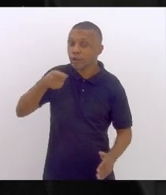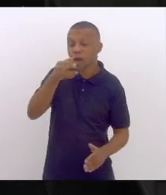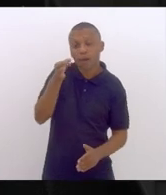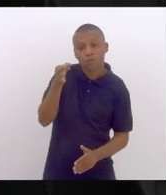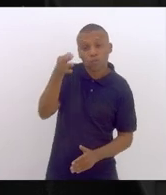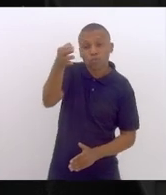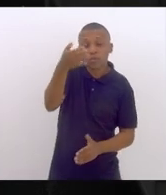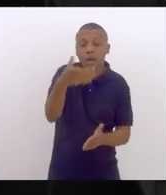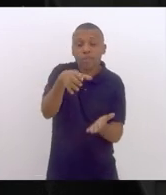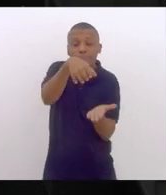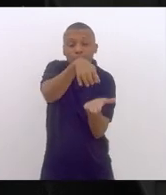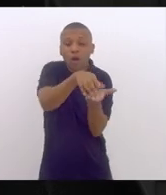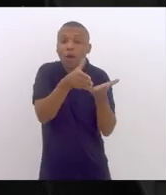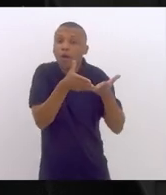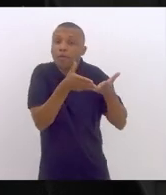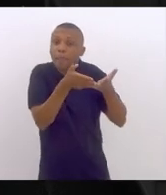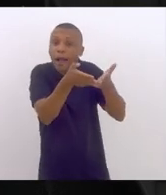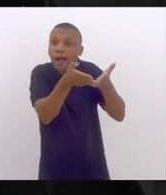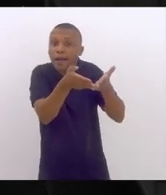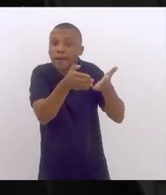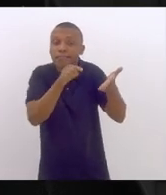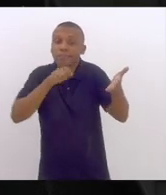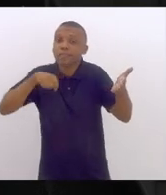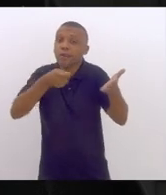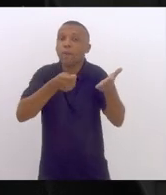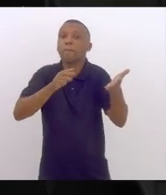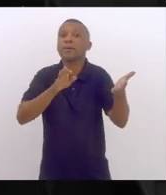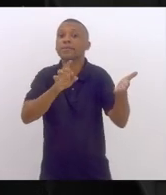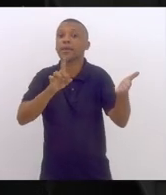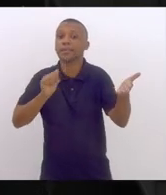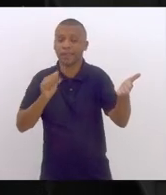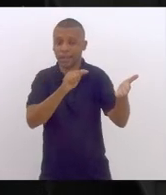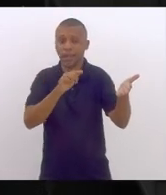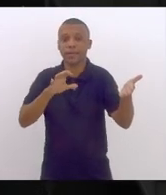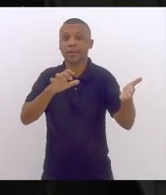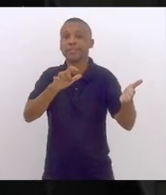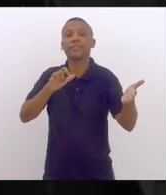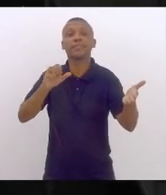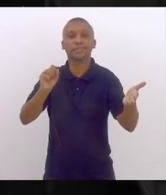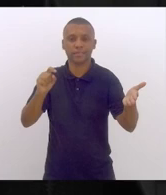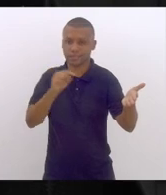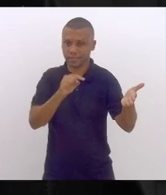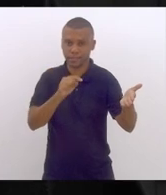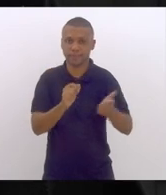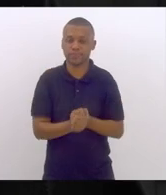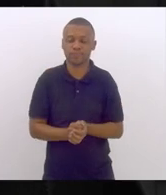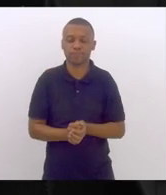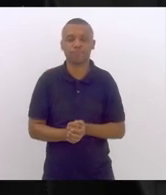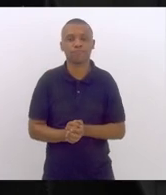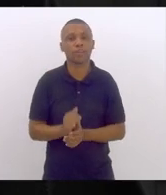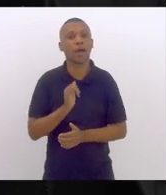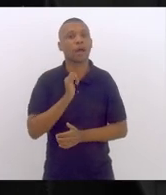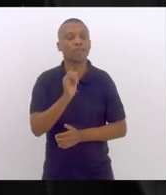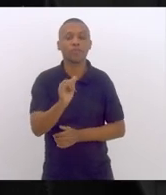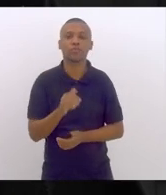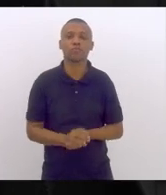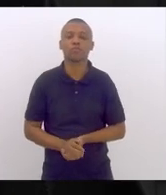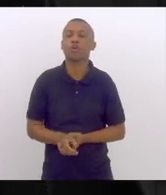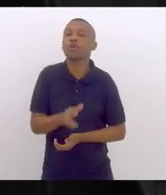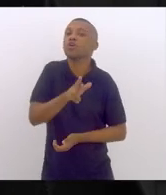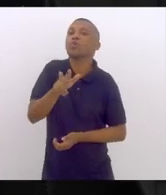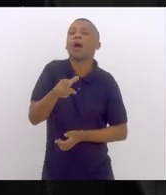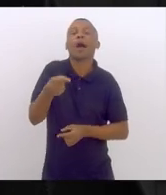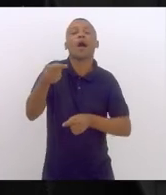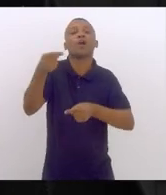de Duque de Caxias estação de barcas Baixada Fluminense não se trata aqui de fazer uma discussão sobre o mérito